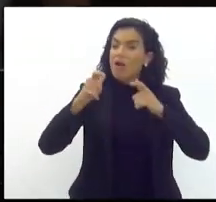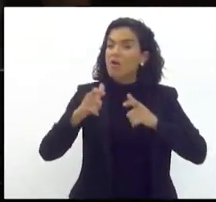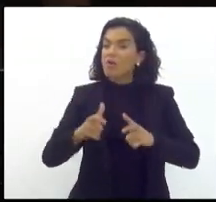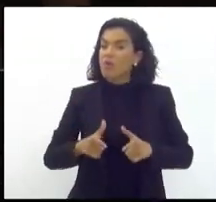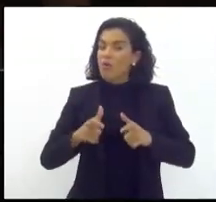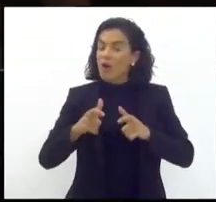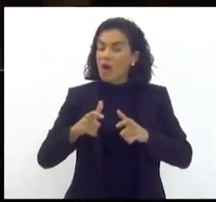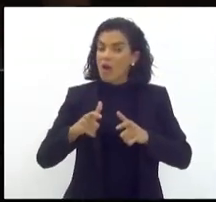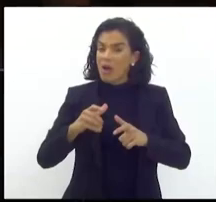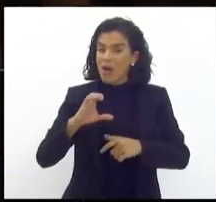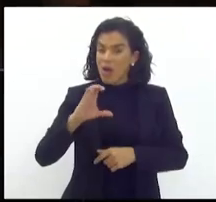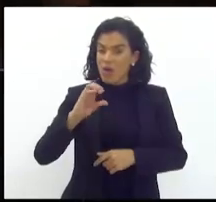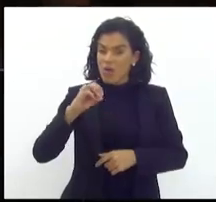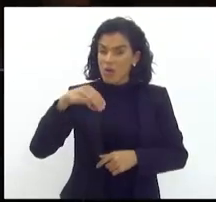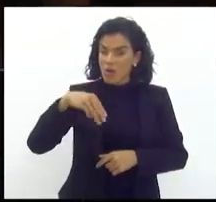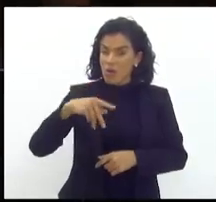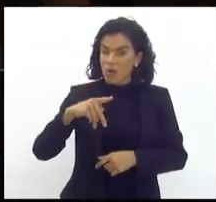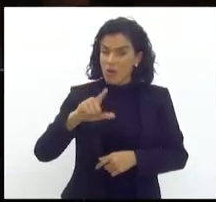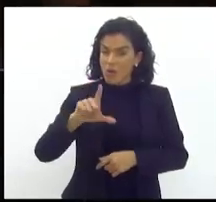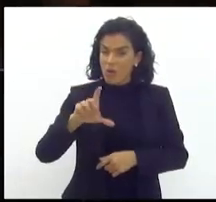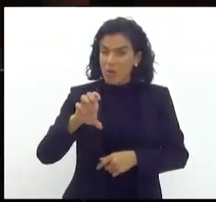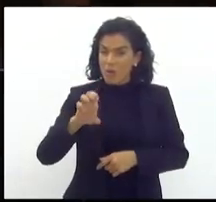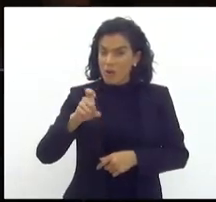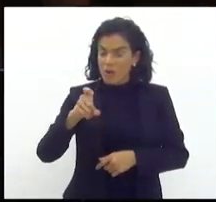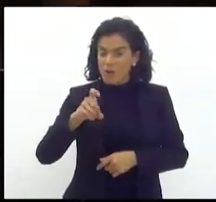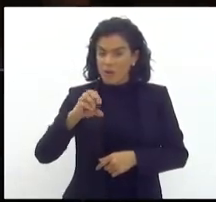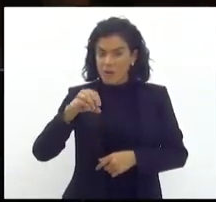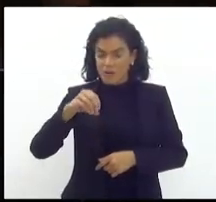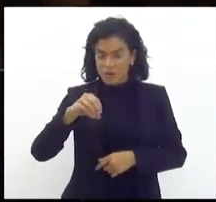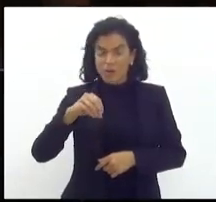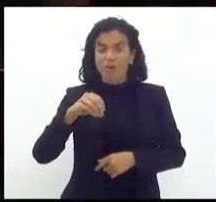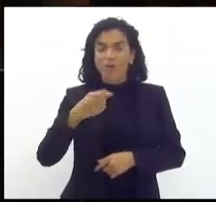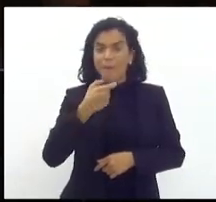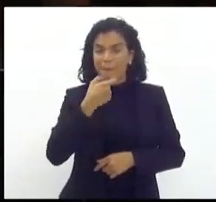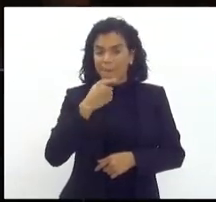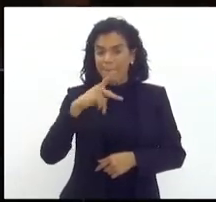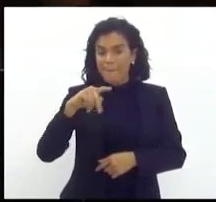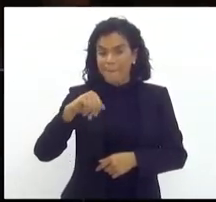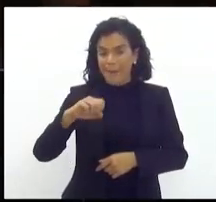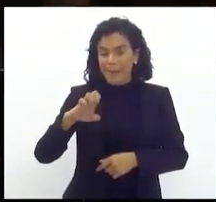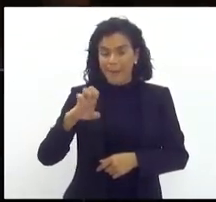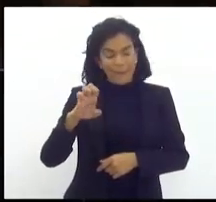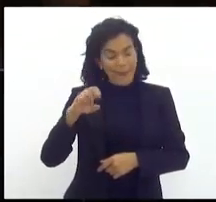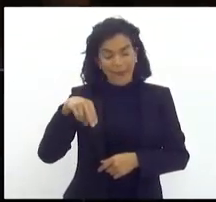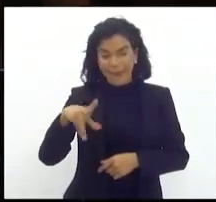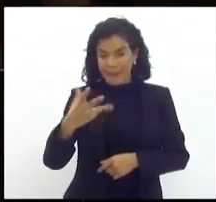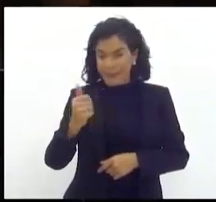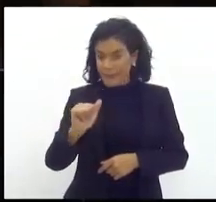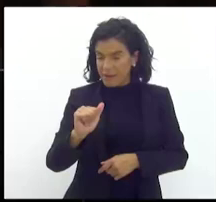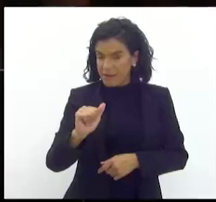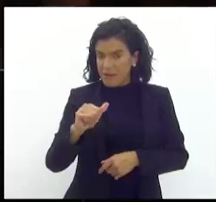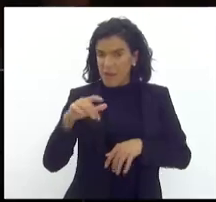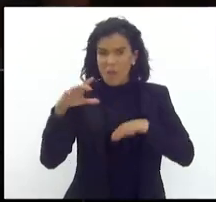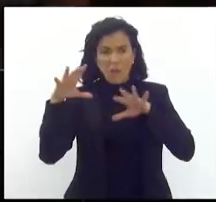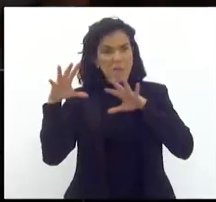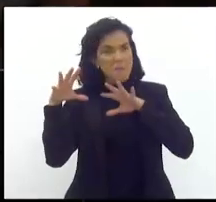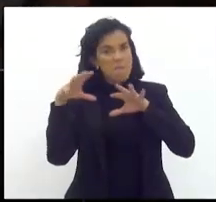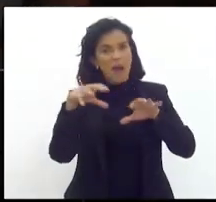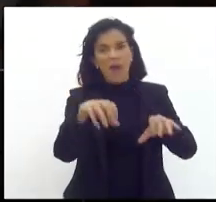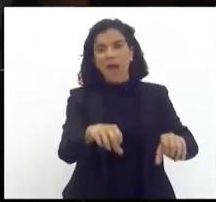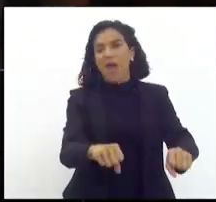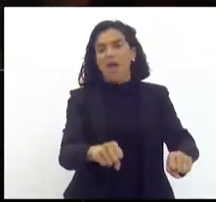do Complexo da Penha e que no dia seguinte marcar para invadida invadida